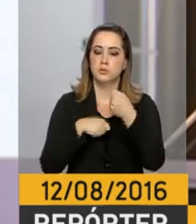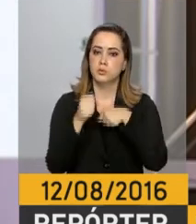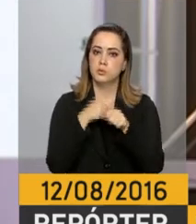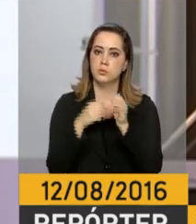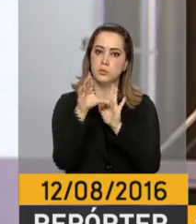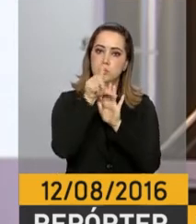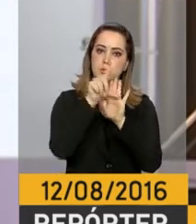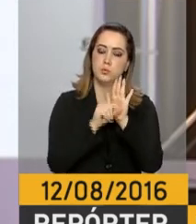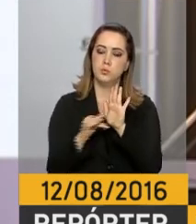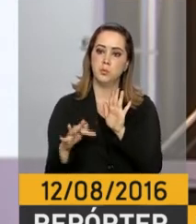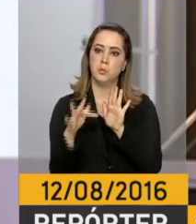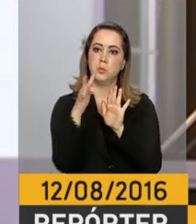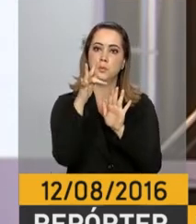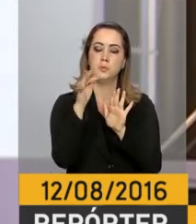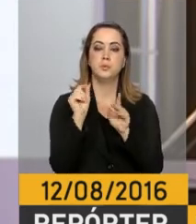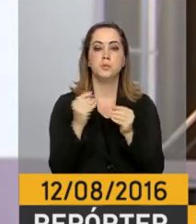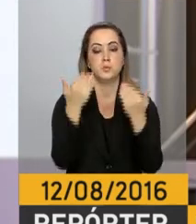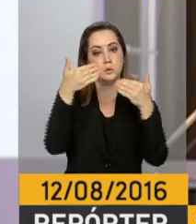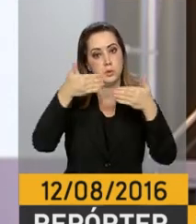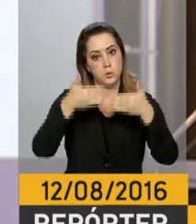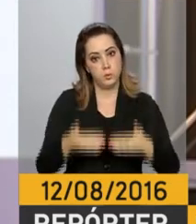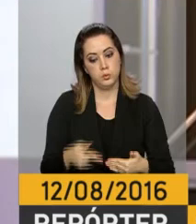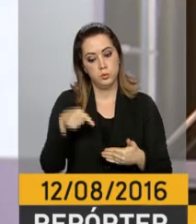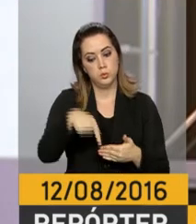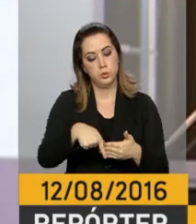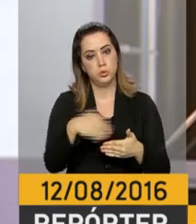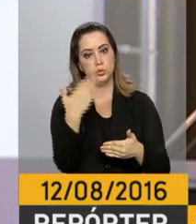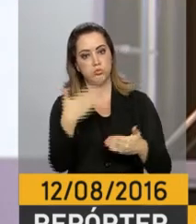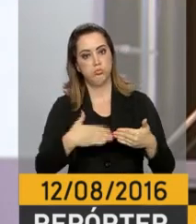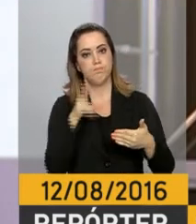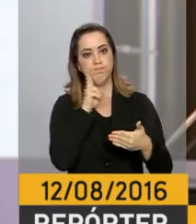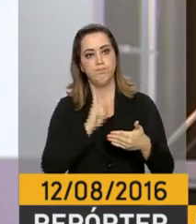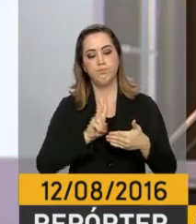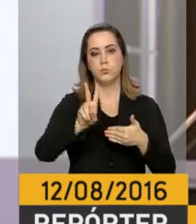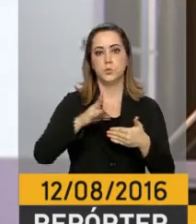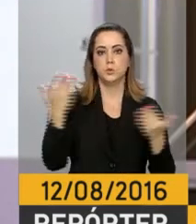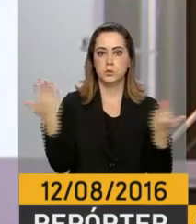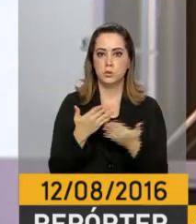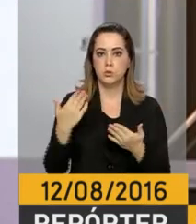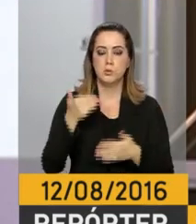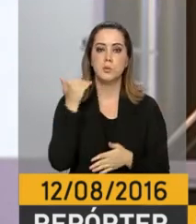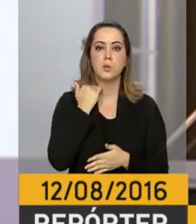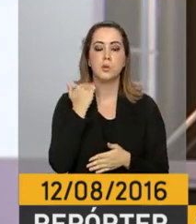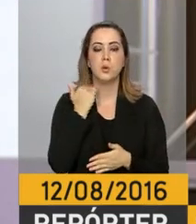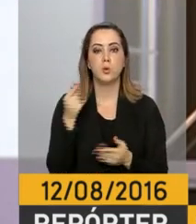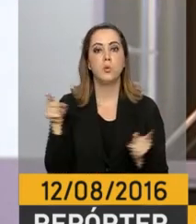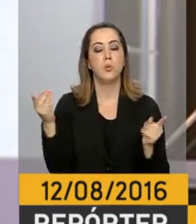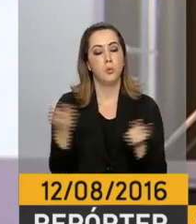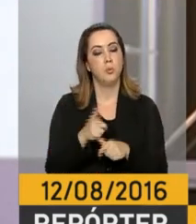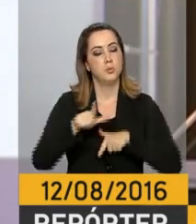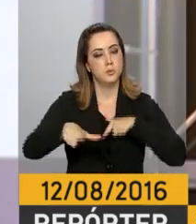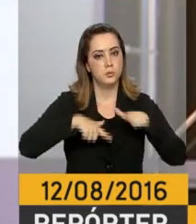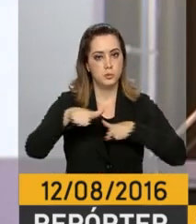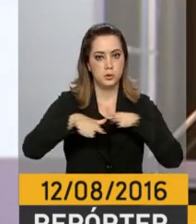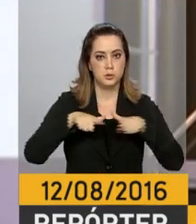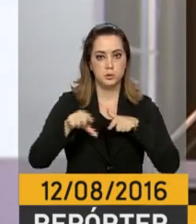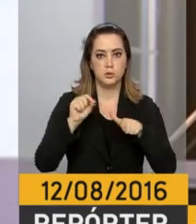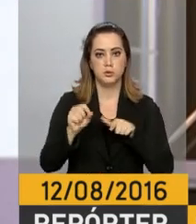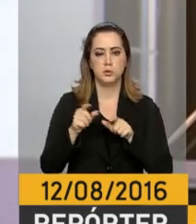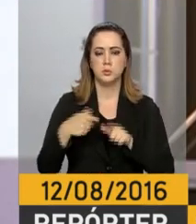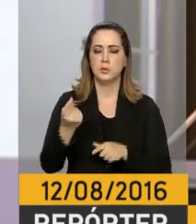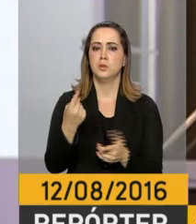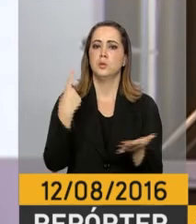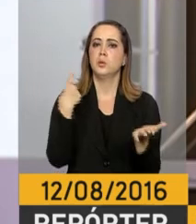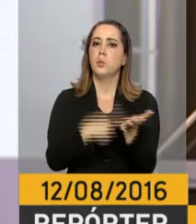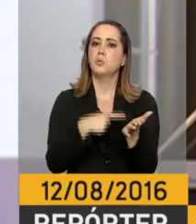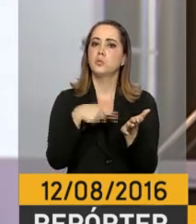baixa inflação. É diante desse pano de fundo que o Banco Central trabalhará para cumprir sua missão